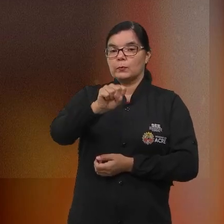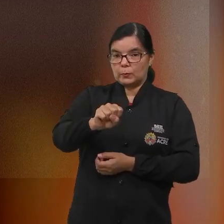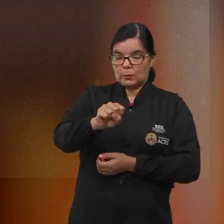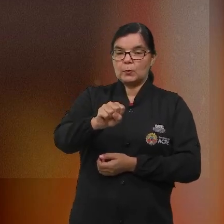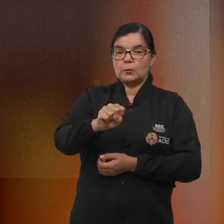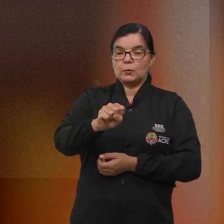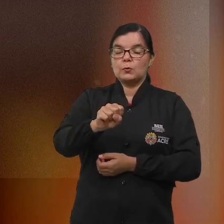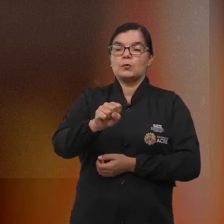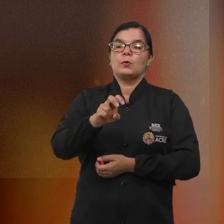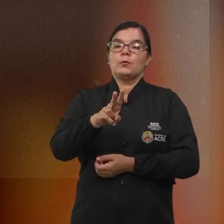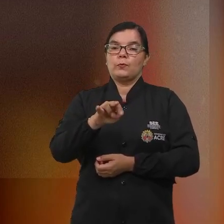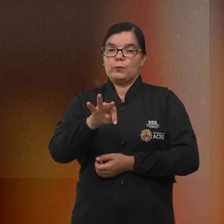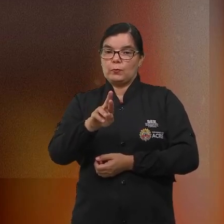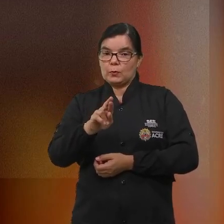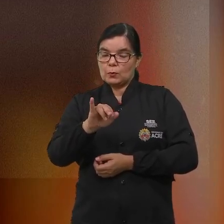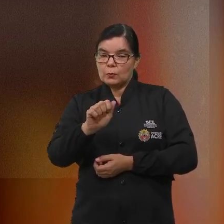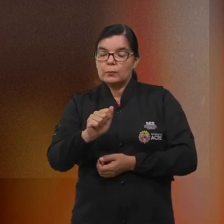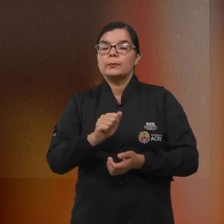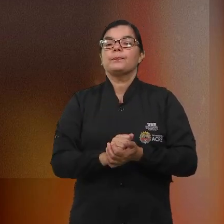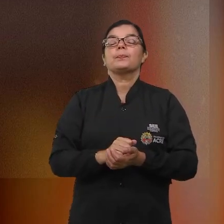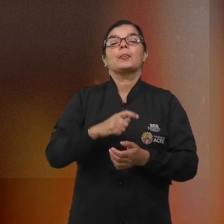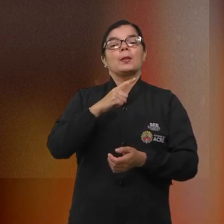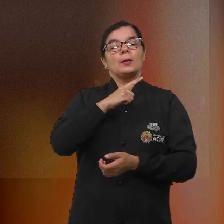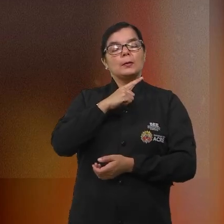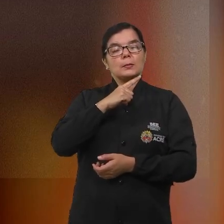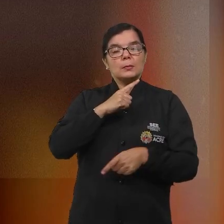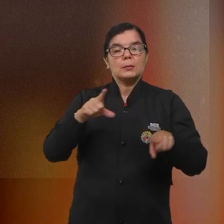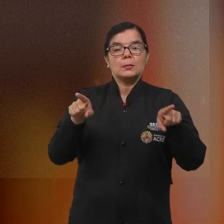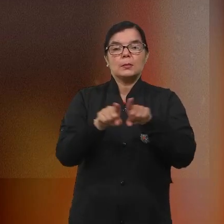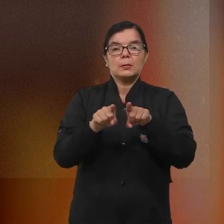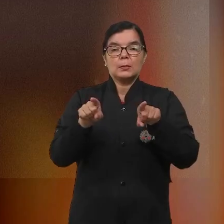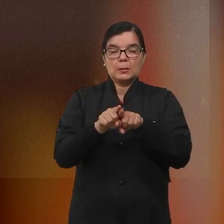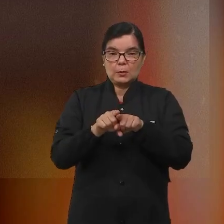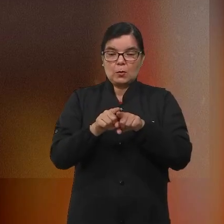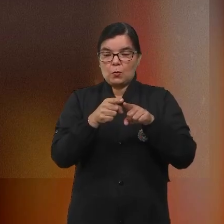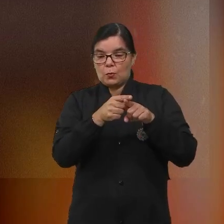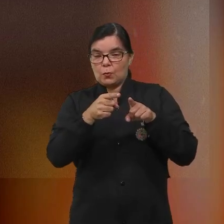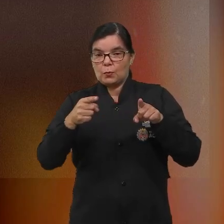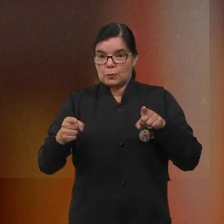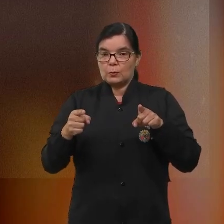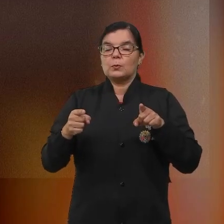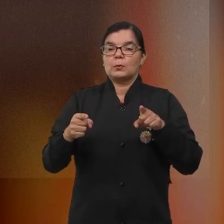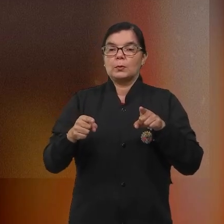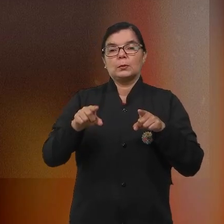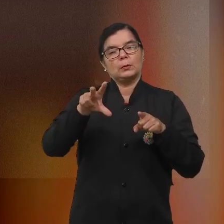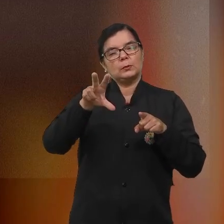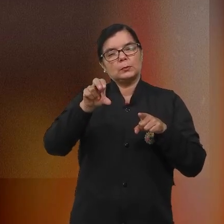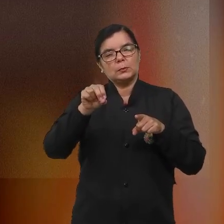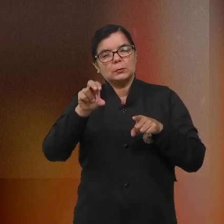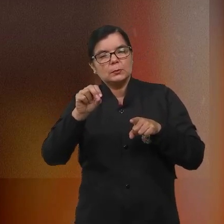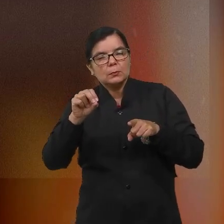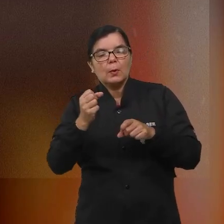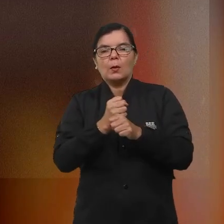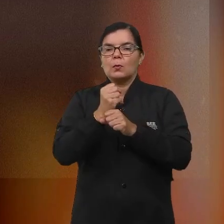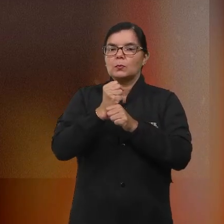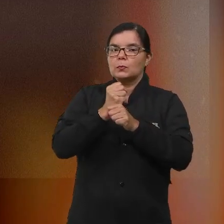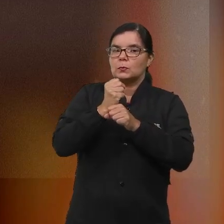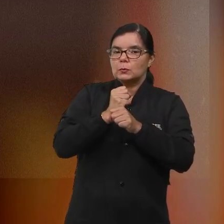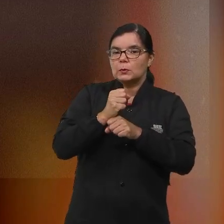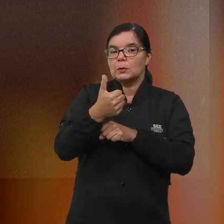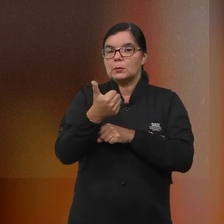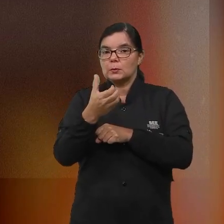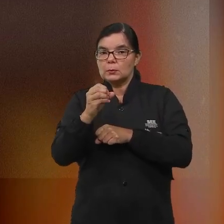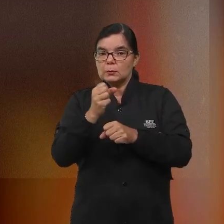1948, de Vittorio de Sica. Houve também, no período de 50, né, dos anos 50,